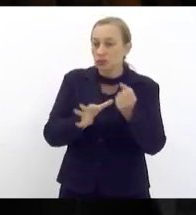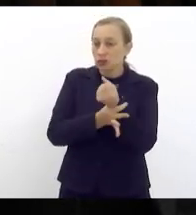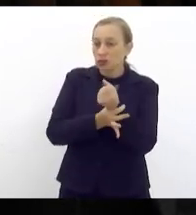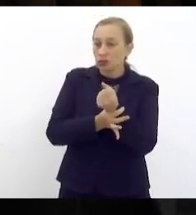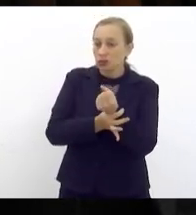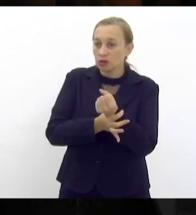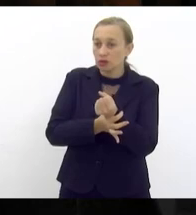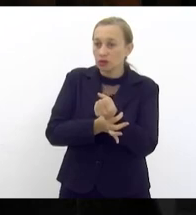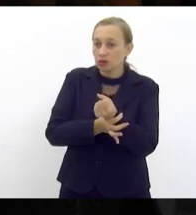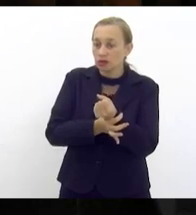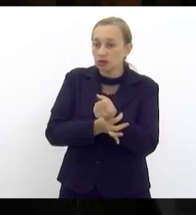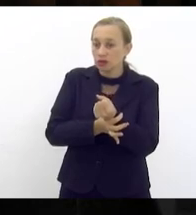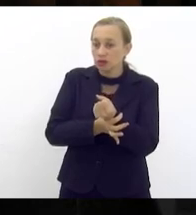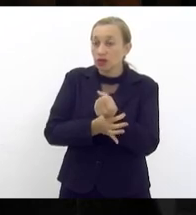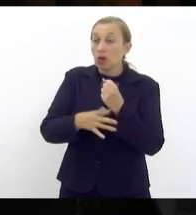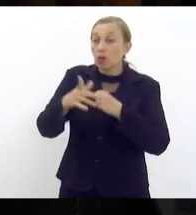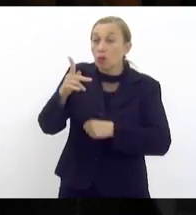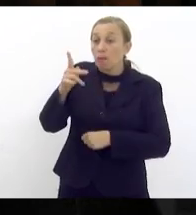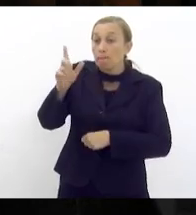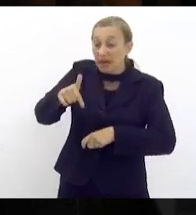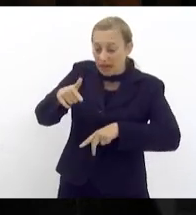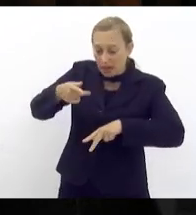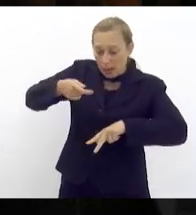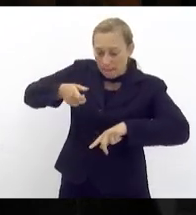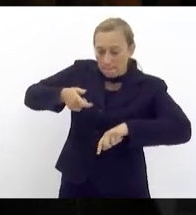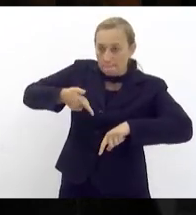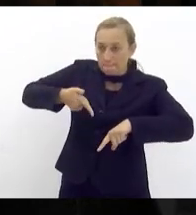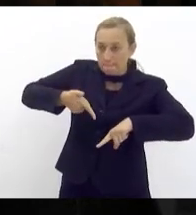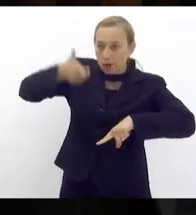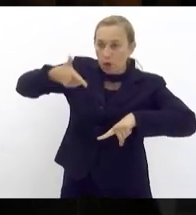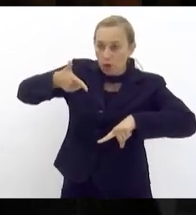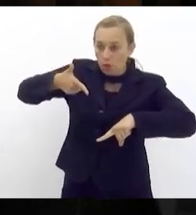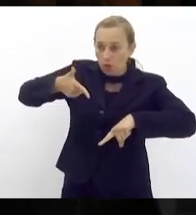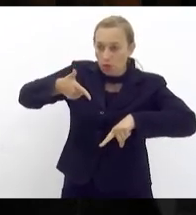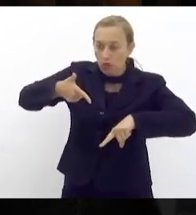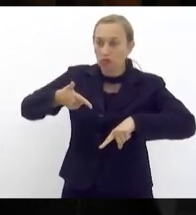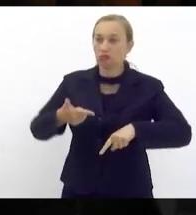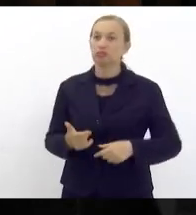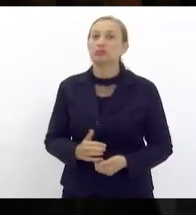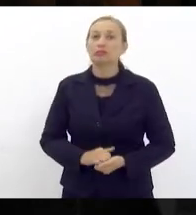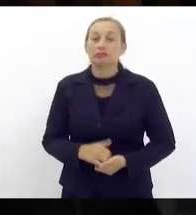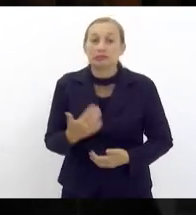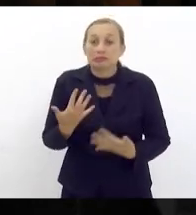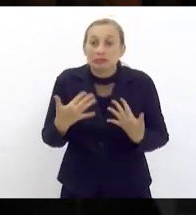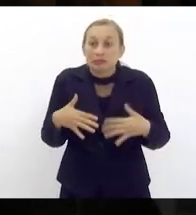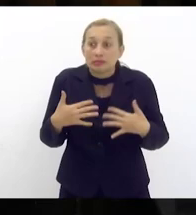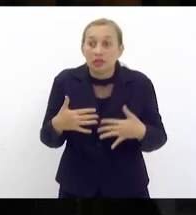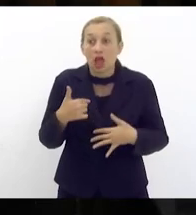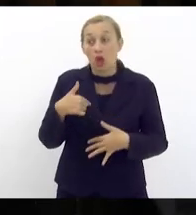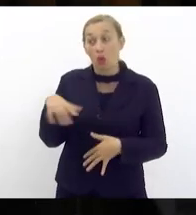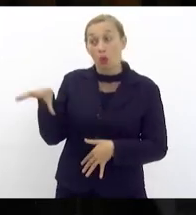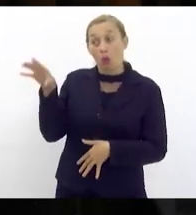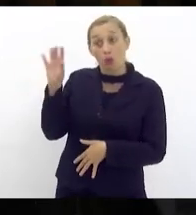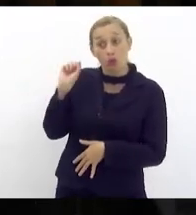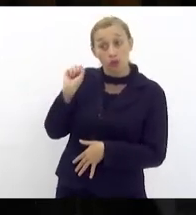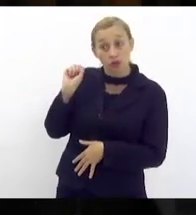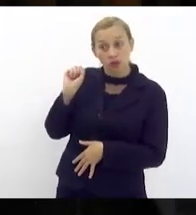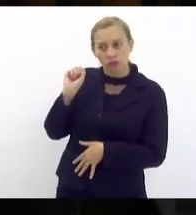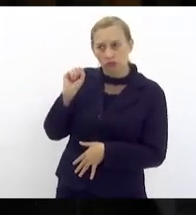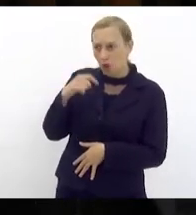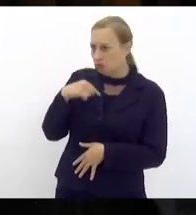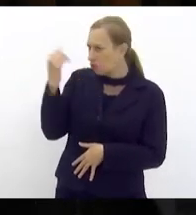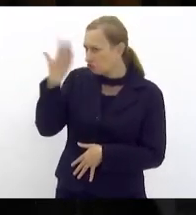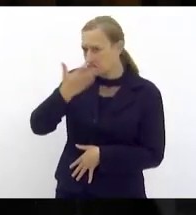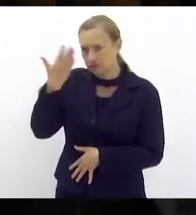disparou e atingiu a sua perna isso é que eu ouvi eu não vi